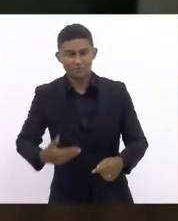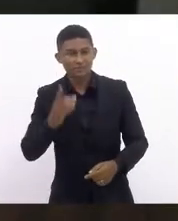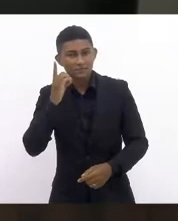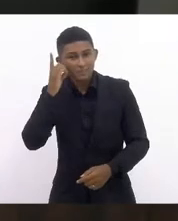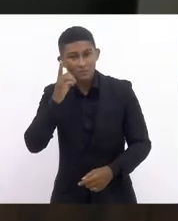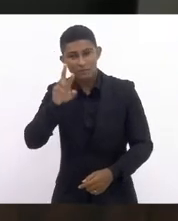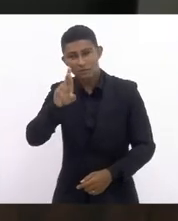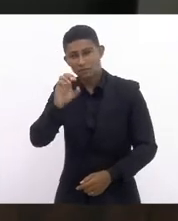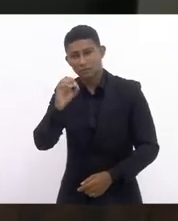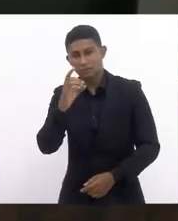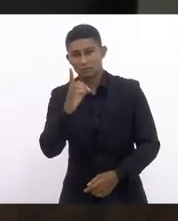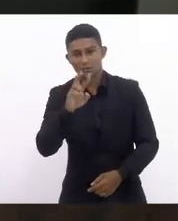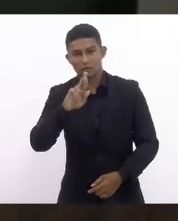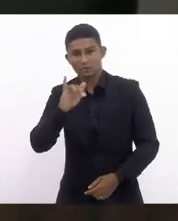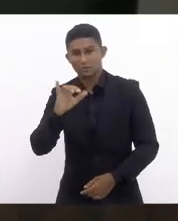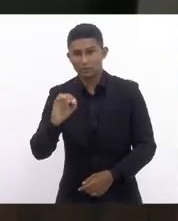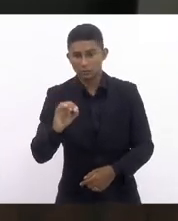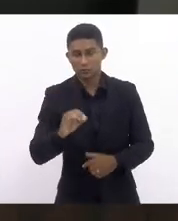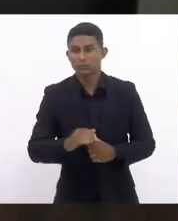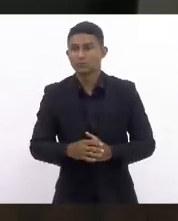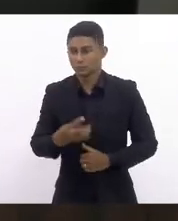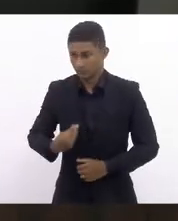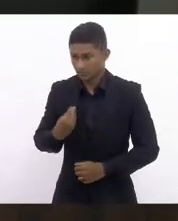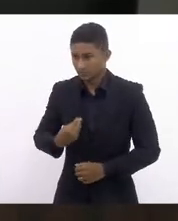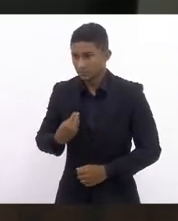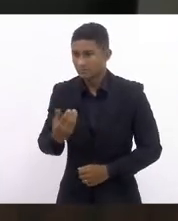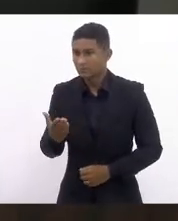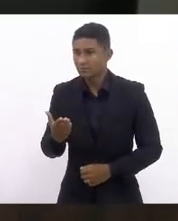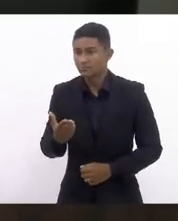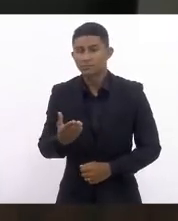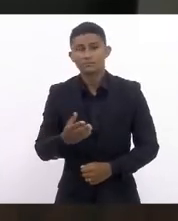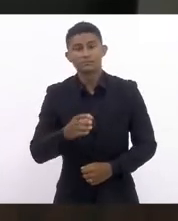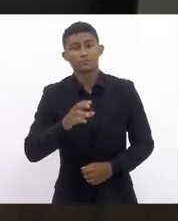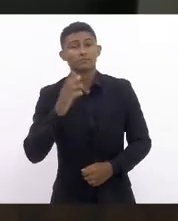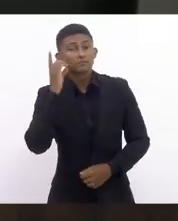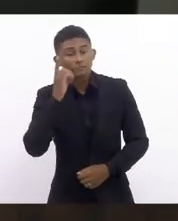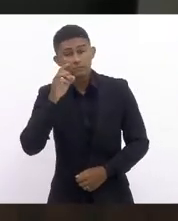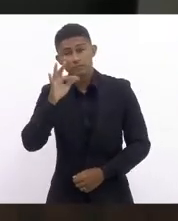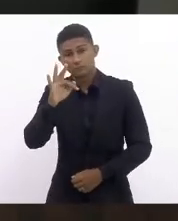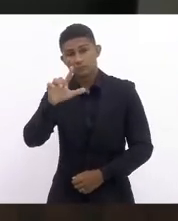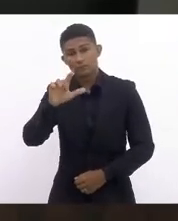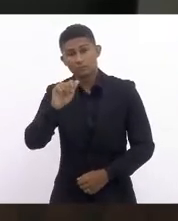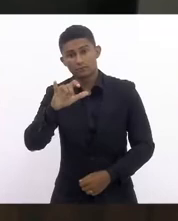Amorim. Deputado Rodrigo Amorim. Deputado Flávio Serafini.